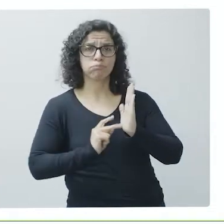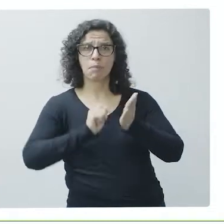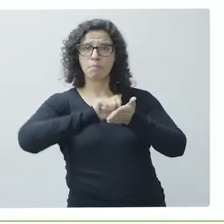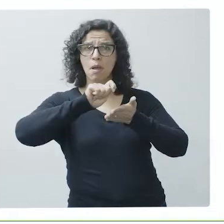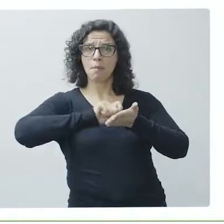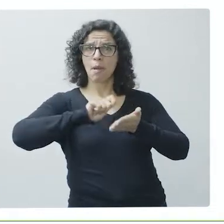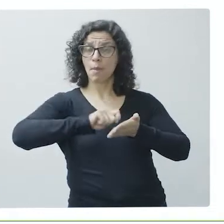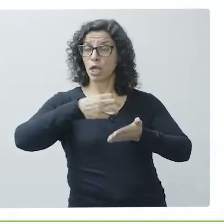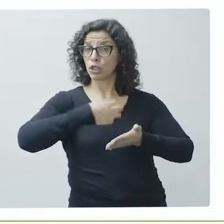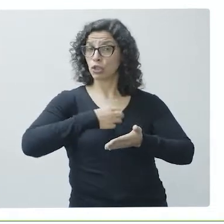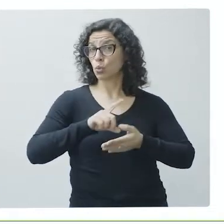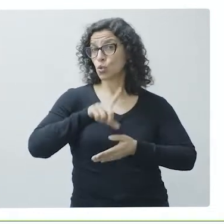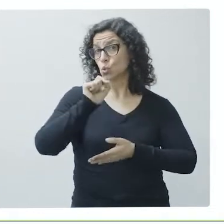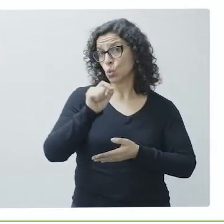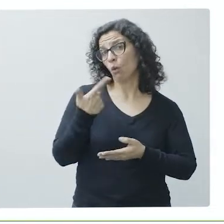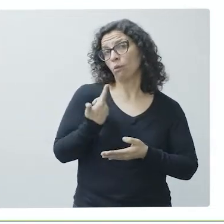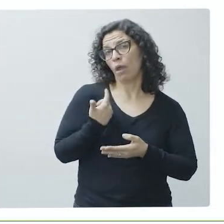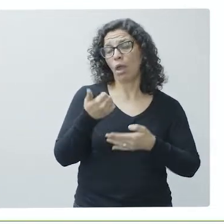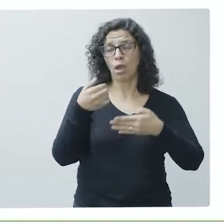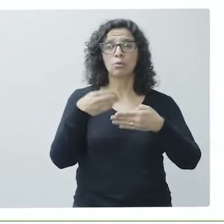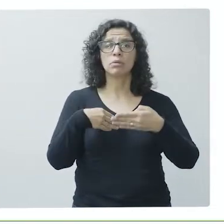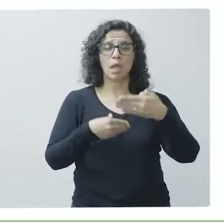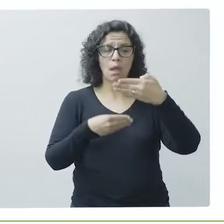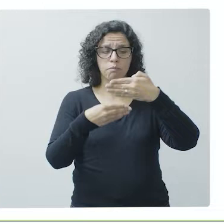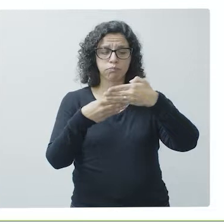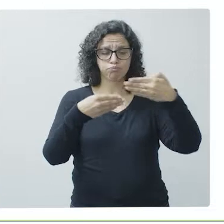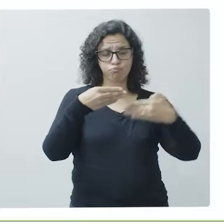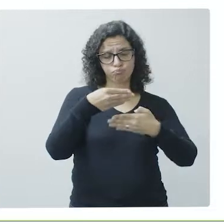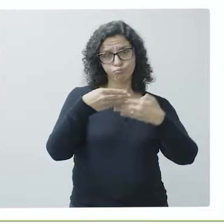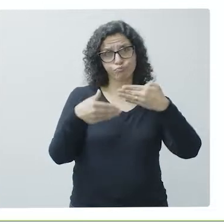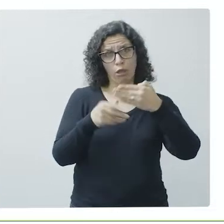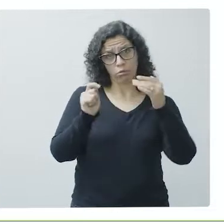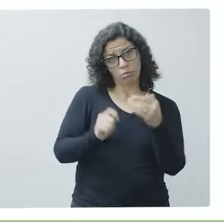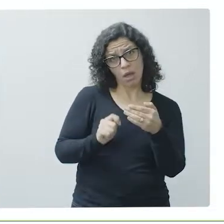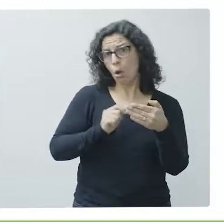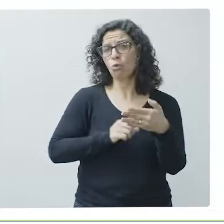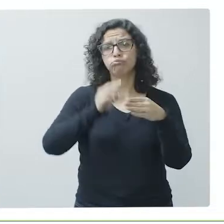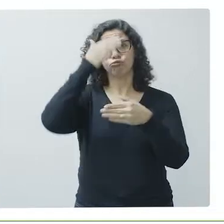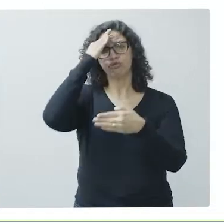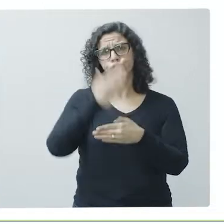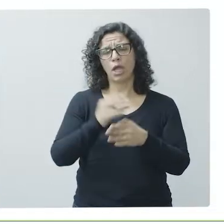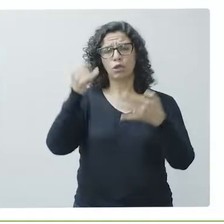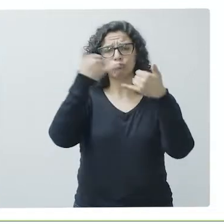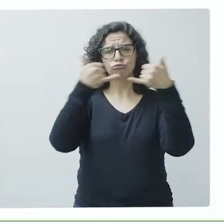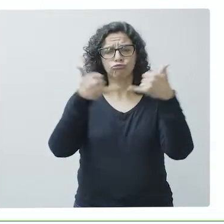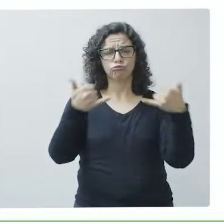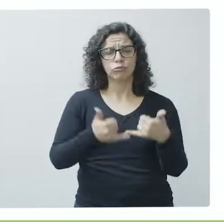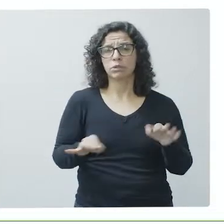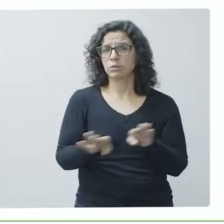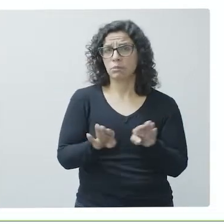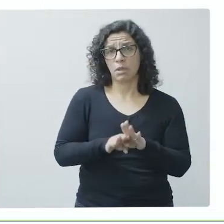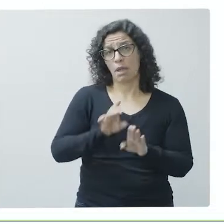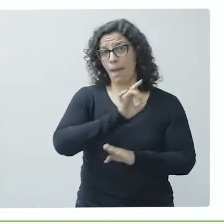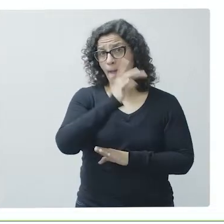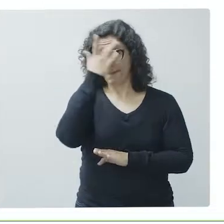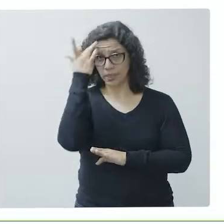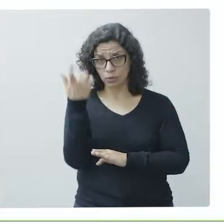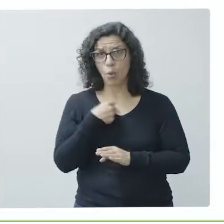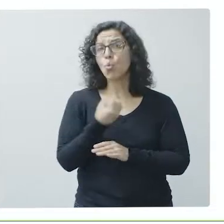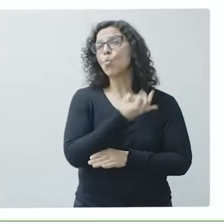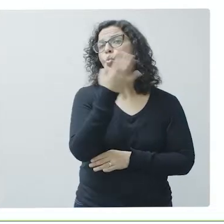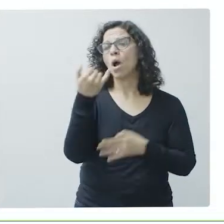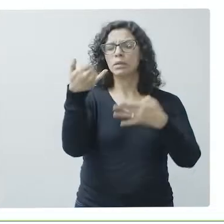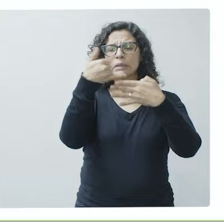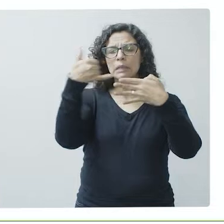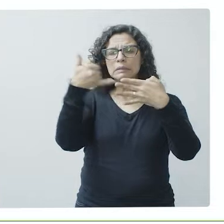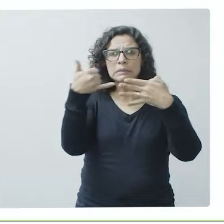está escrevendo esse poema que vai decidir, que vai definir se vai ter estrofe ou não, quantos